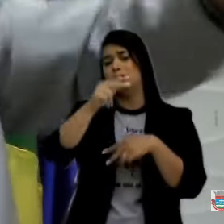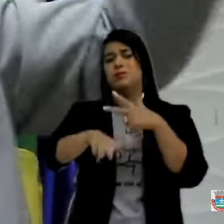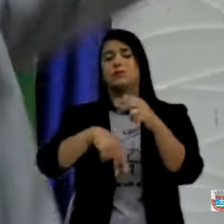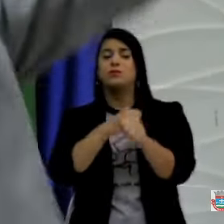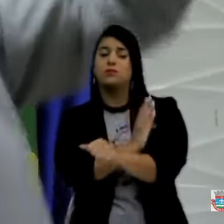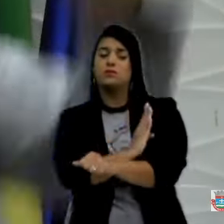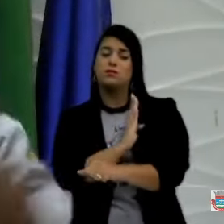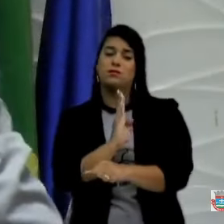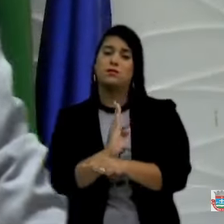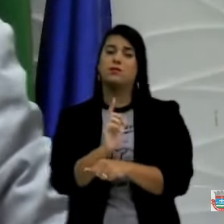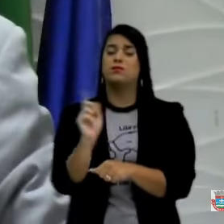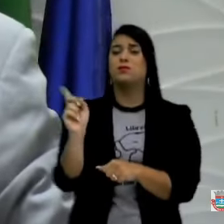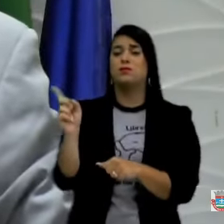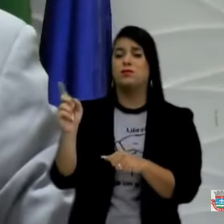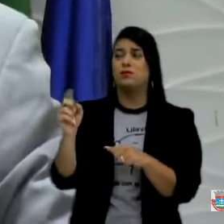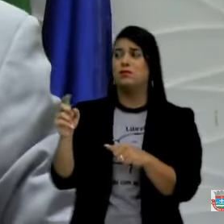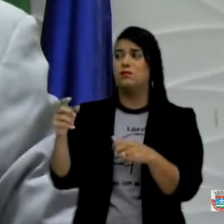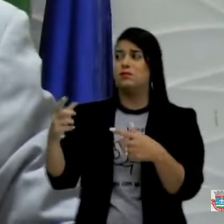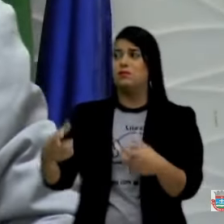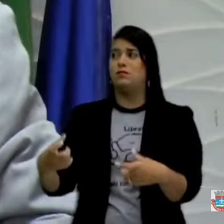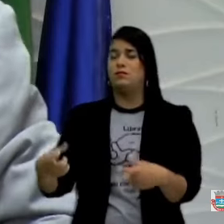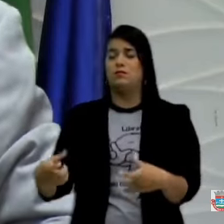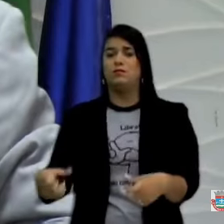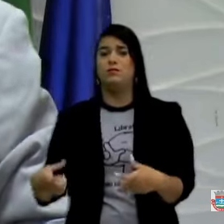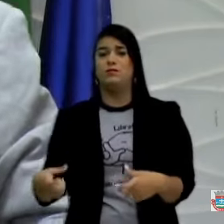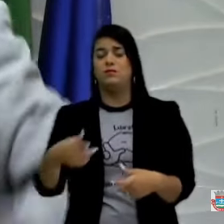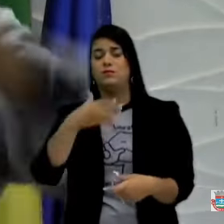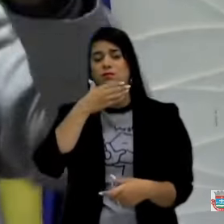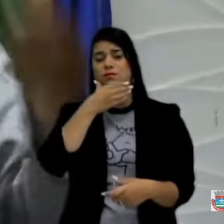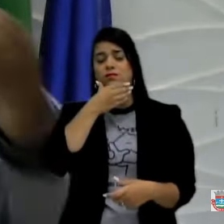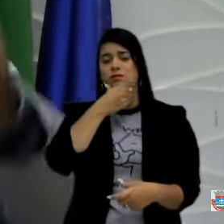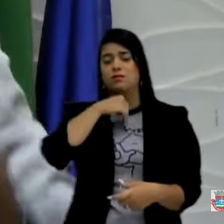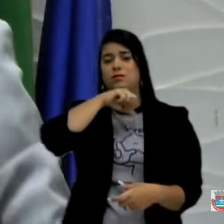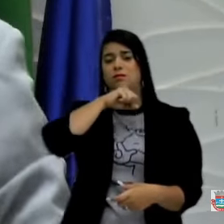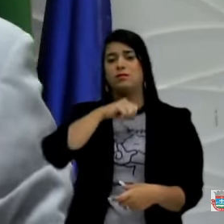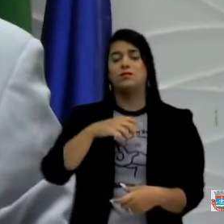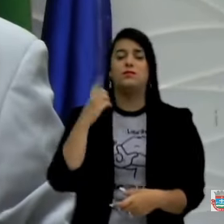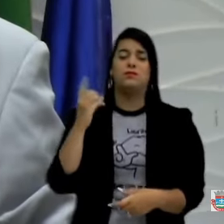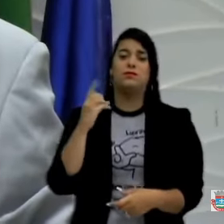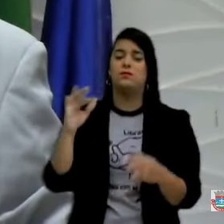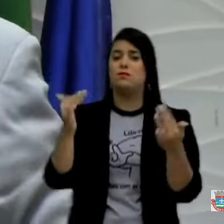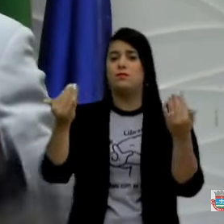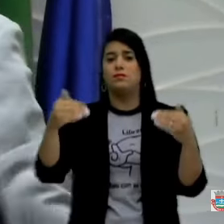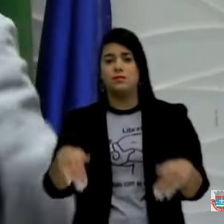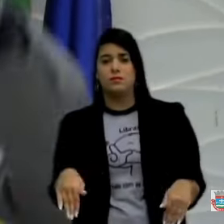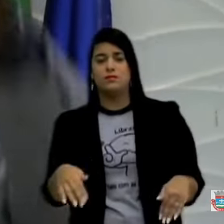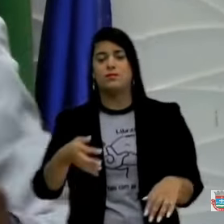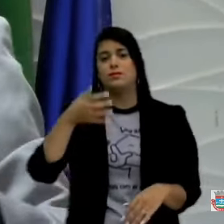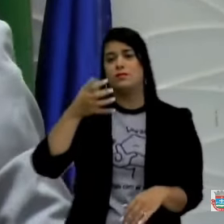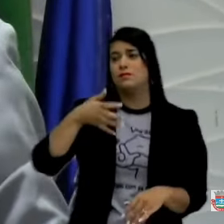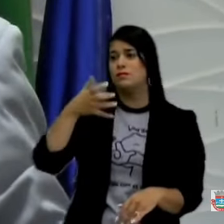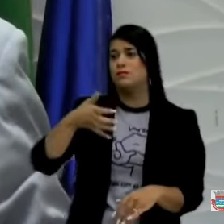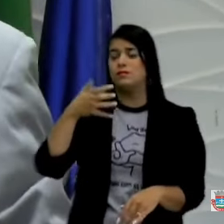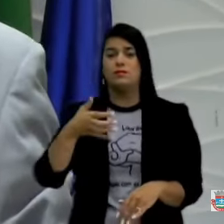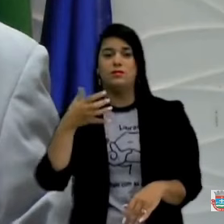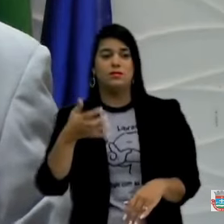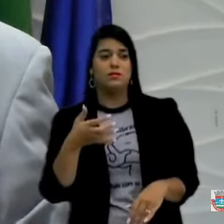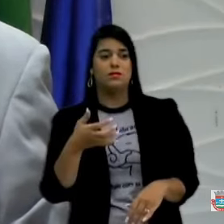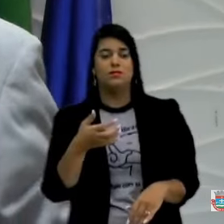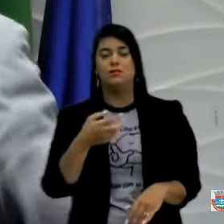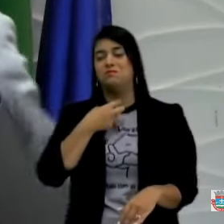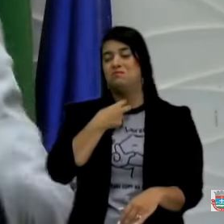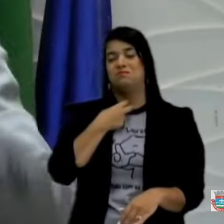na terra do pai da da deputada e não conseguiram vou finalizar minhas palavra porque aqui falar a verdade é bom